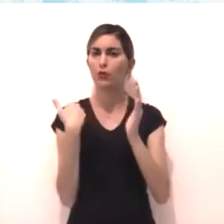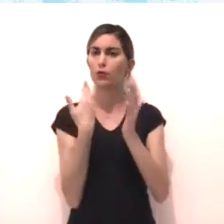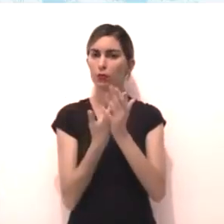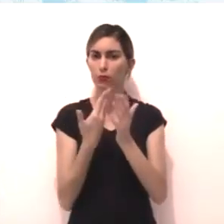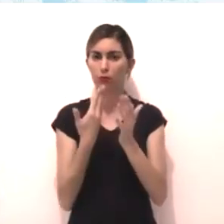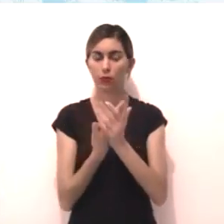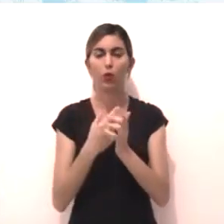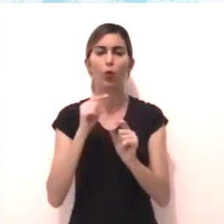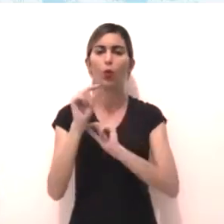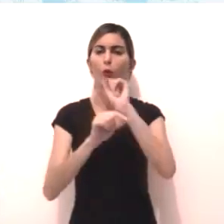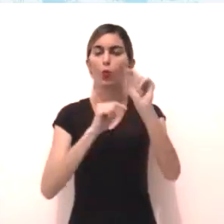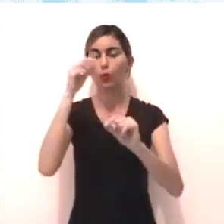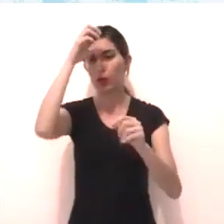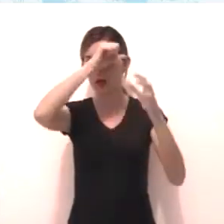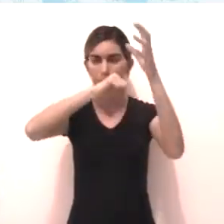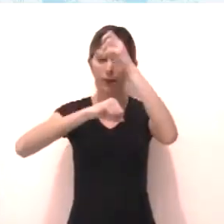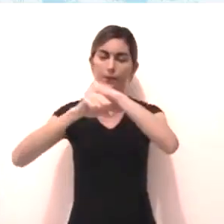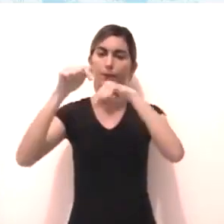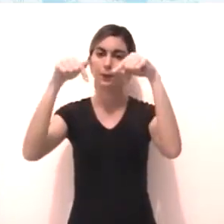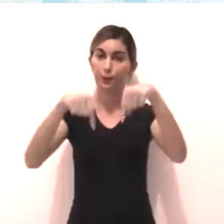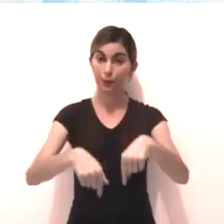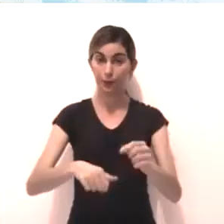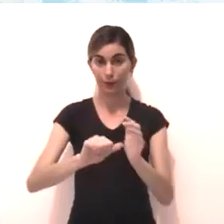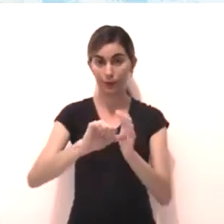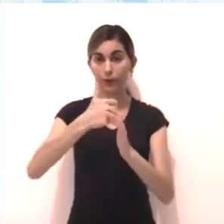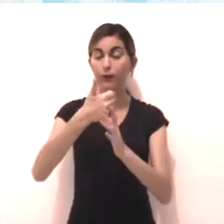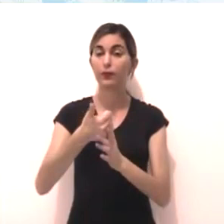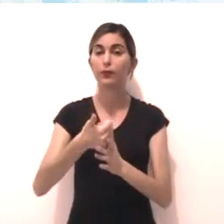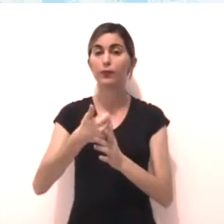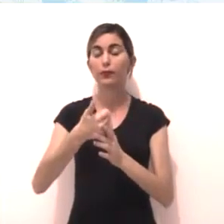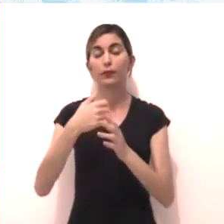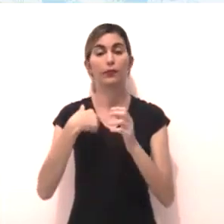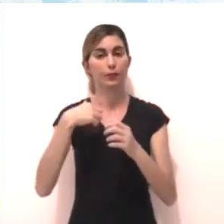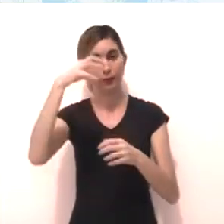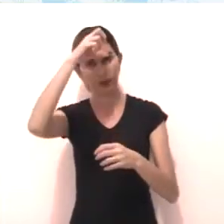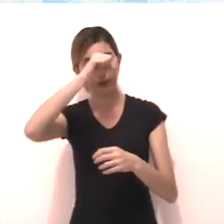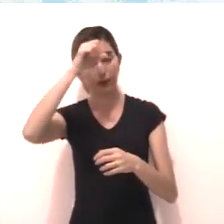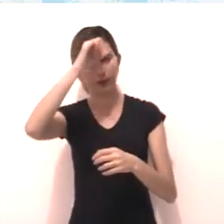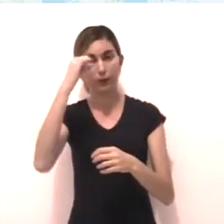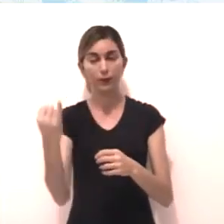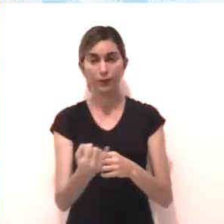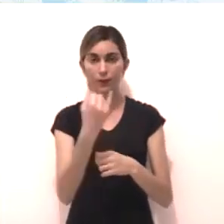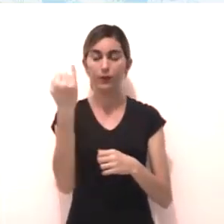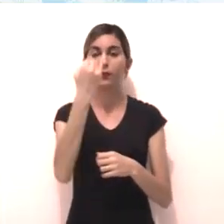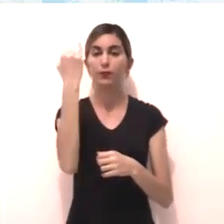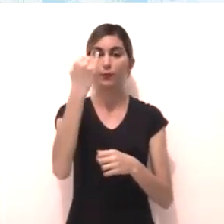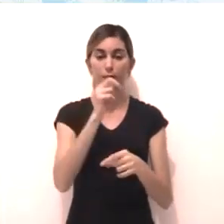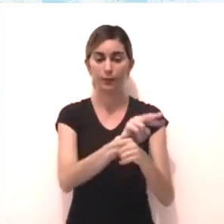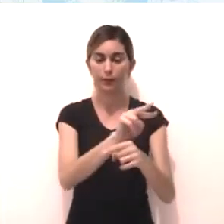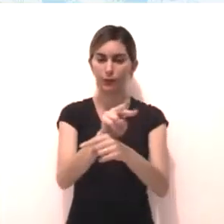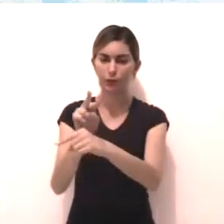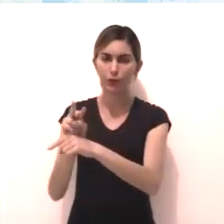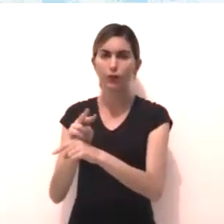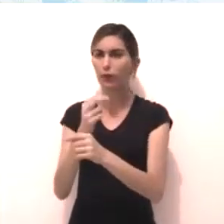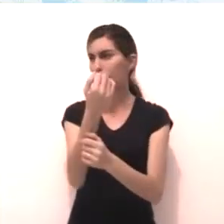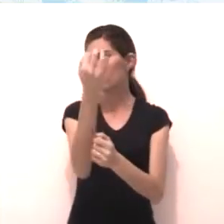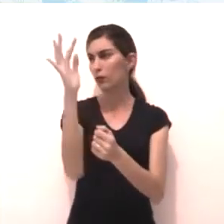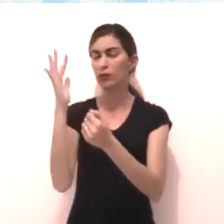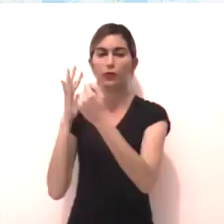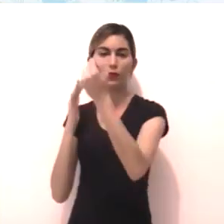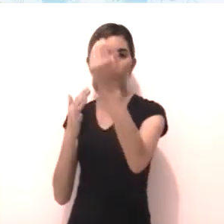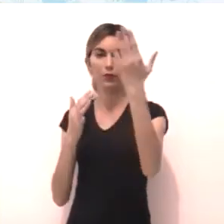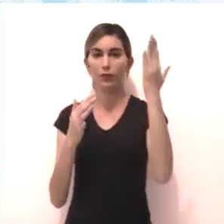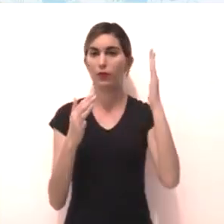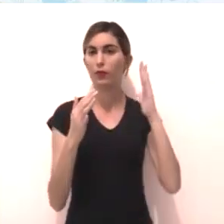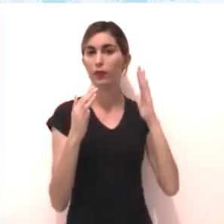da nossa aula. Então, o que a gente vai aprender hoje? Primeiro, nós vamos aprender a importância de preservar as nossas